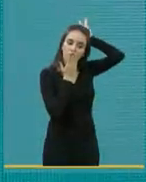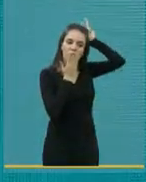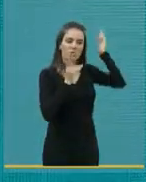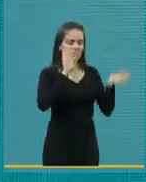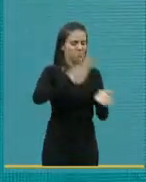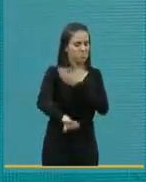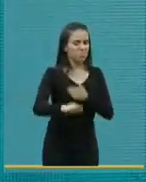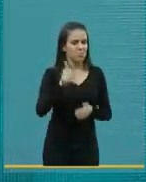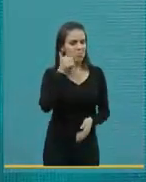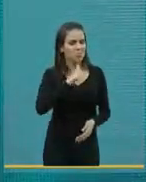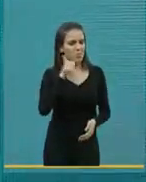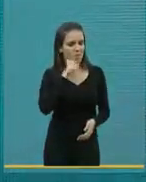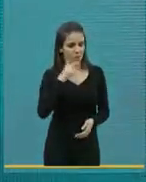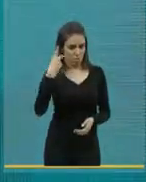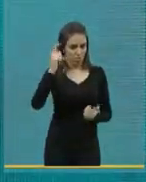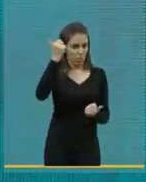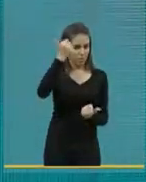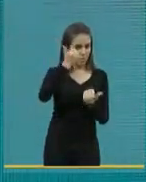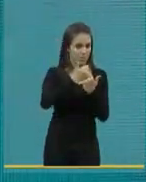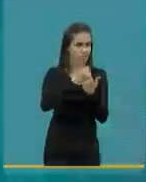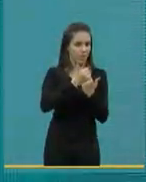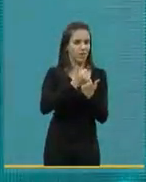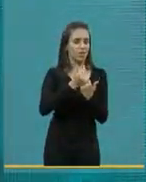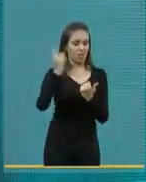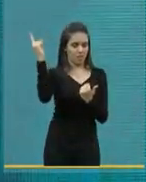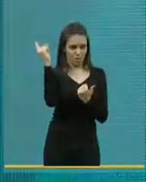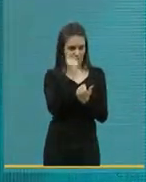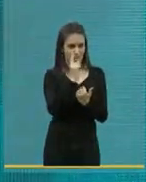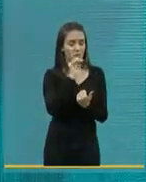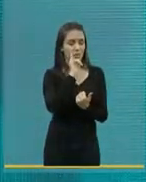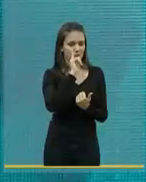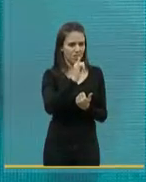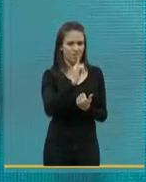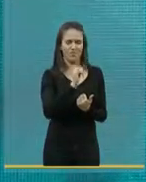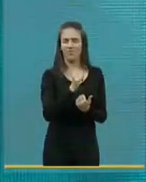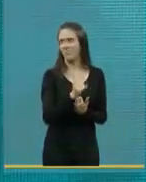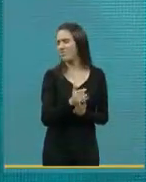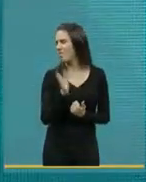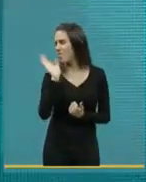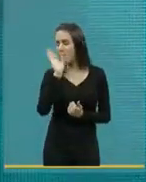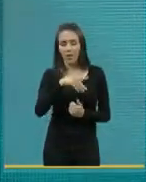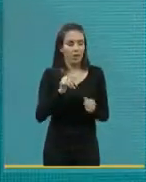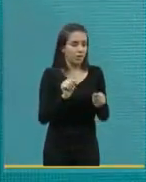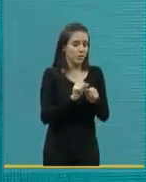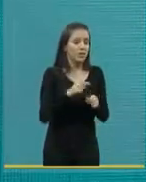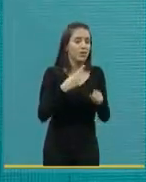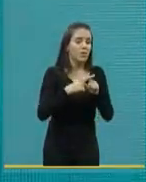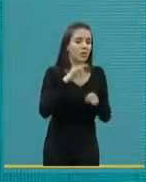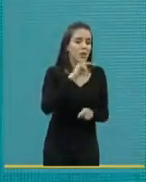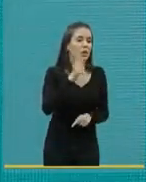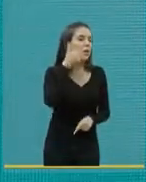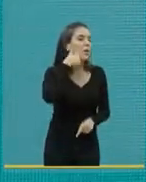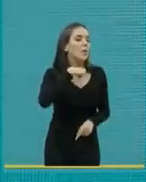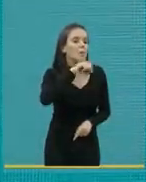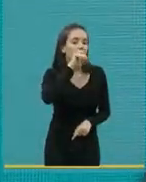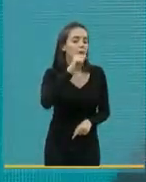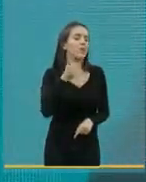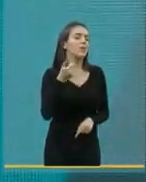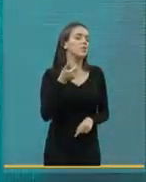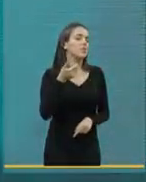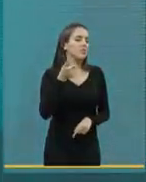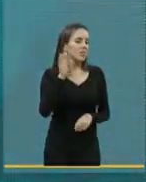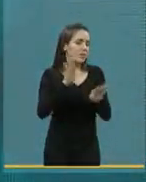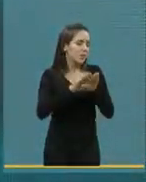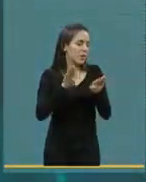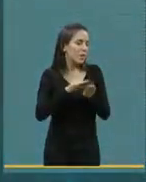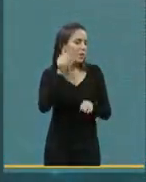mulheres o vice dele acabou de dar uma declaração desastrosa dizendo que as mães e avós avós